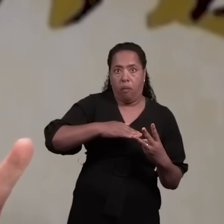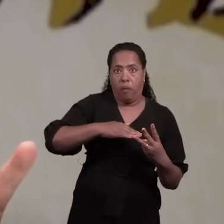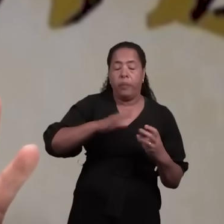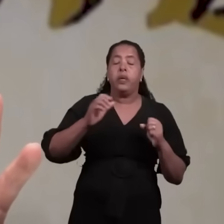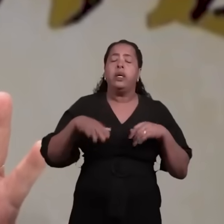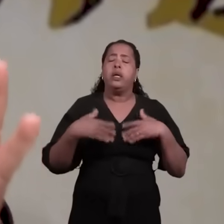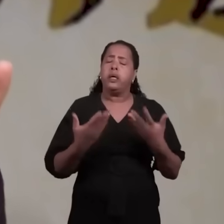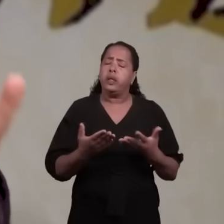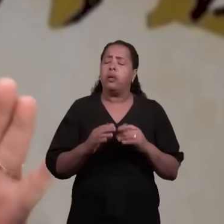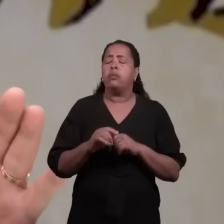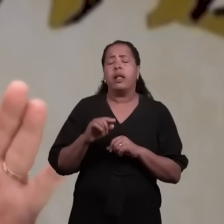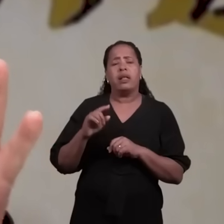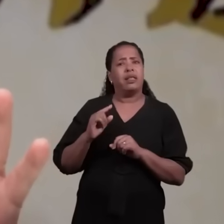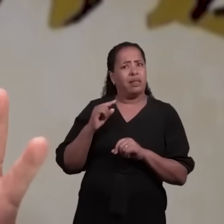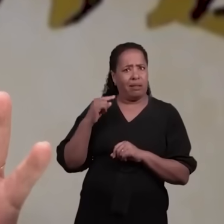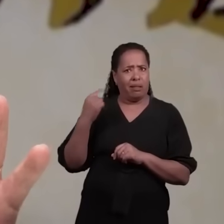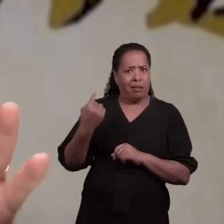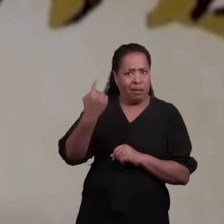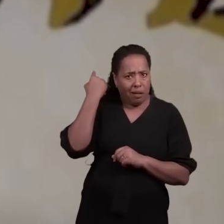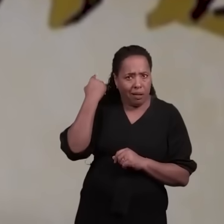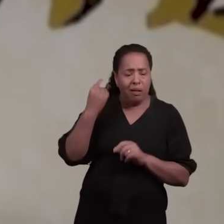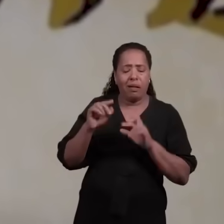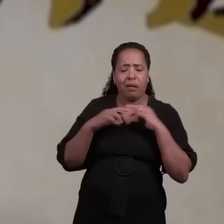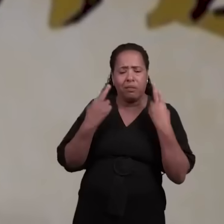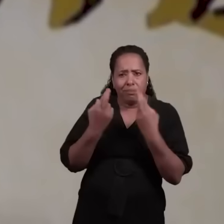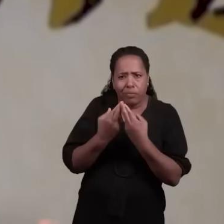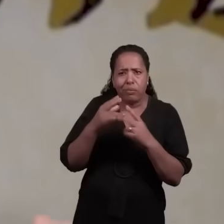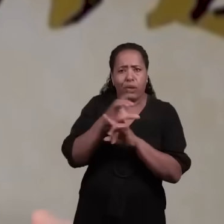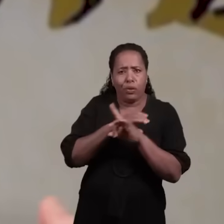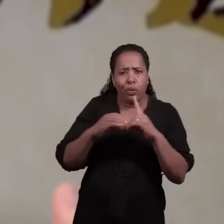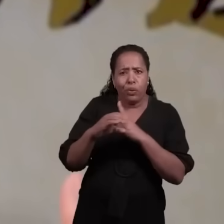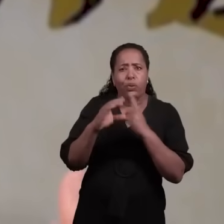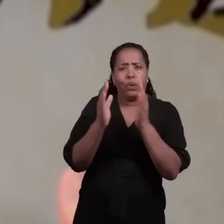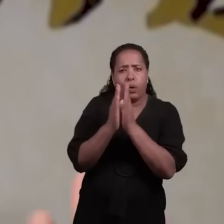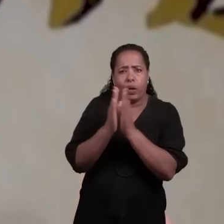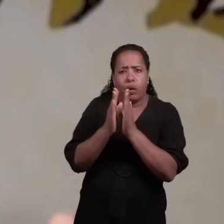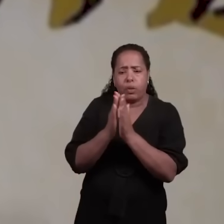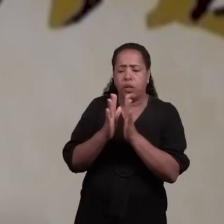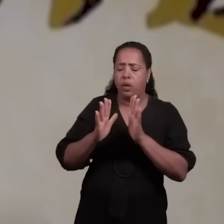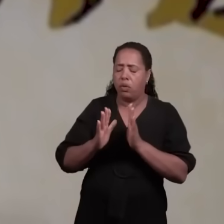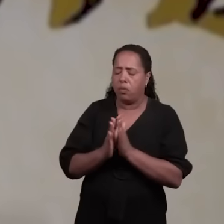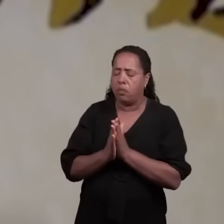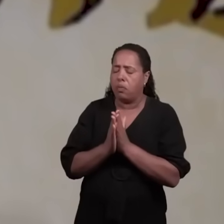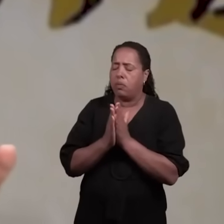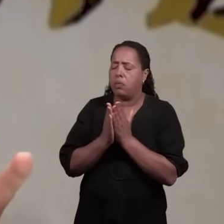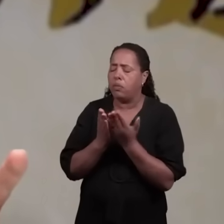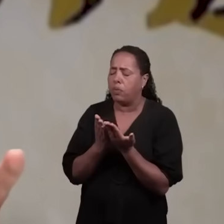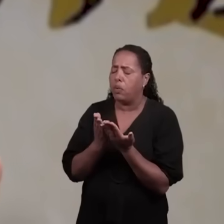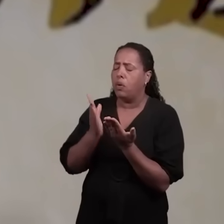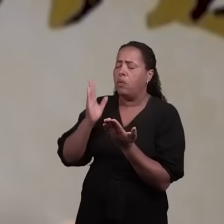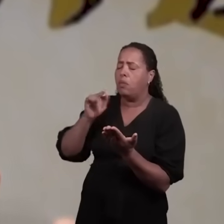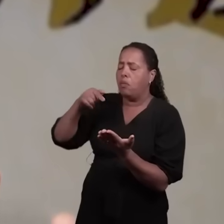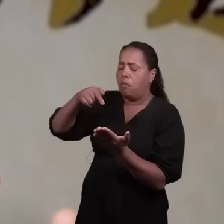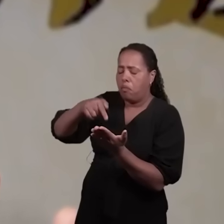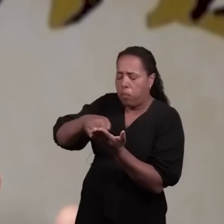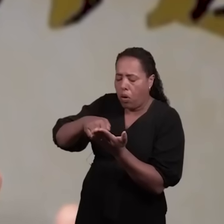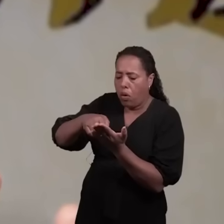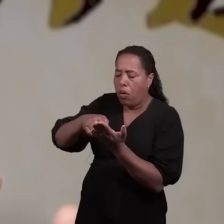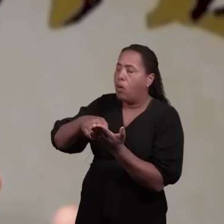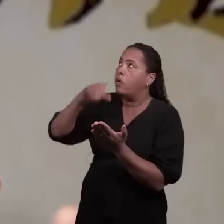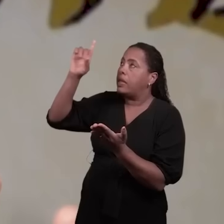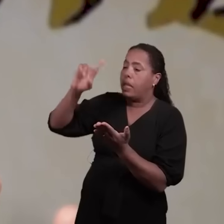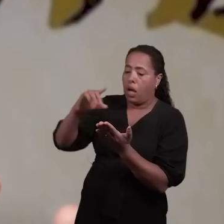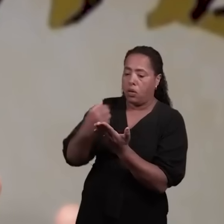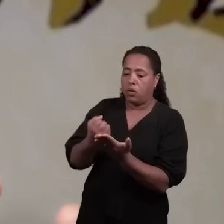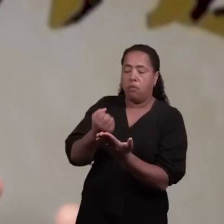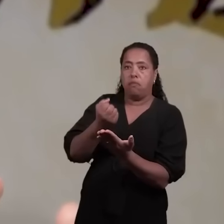Então, ali oramos ao Senhor e usamos esse recurso que foi falado agora há pouco. Nós abrimos a palavra e o Senhor nos mostrou pela